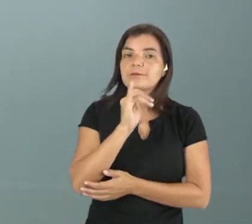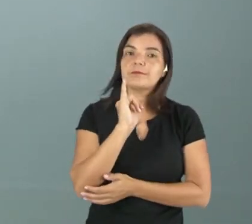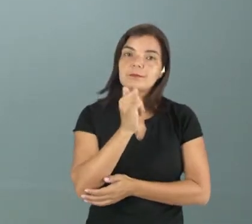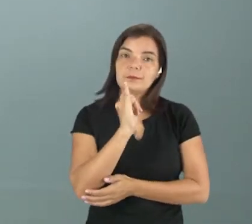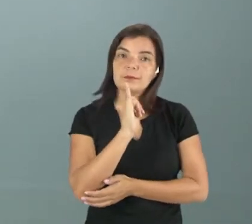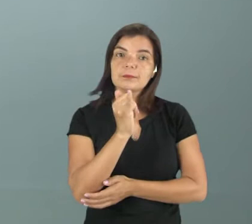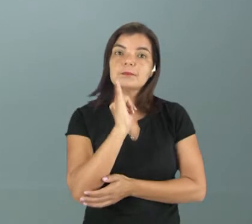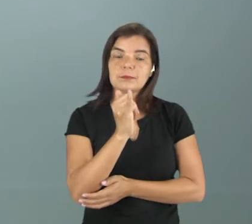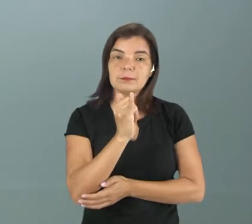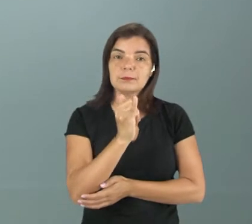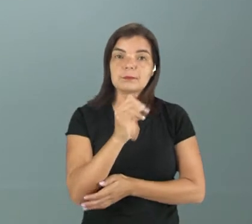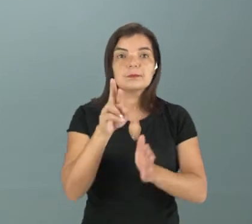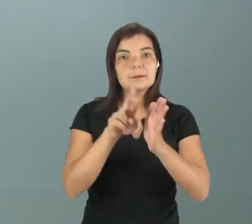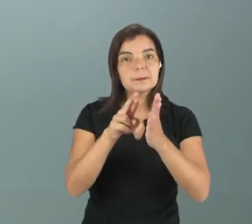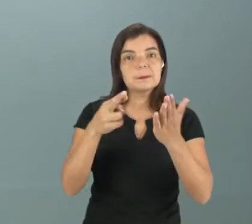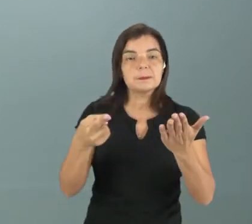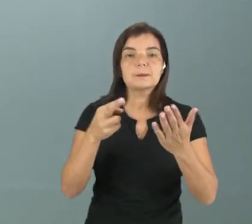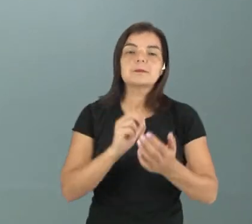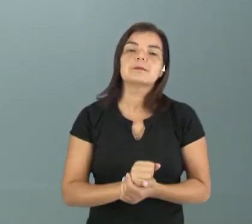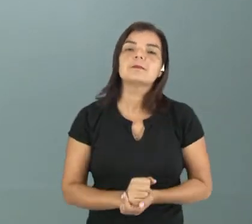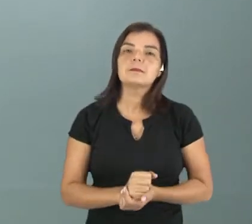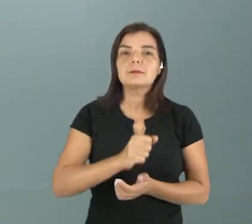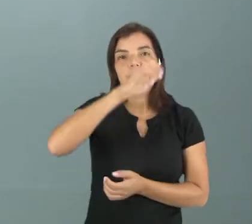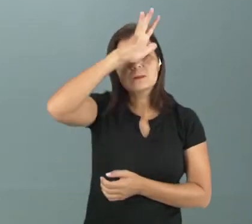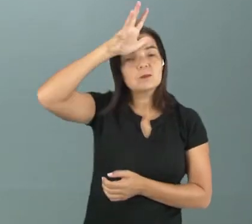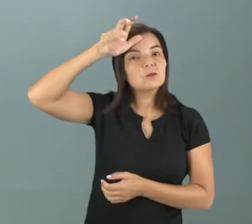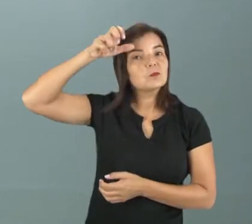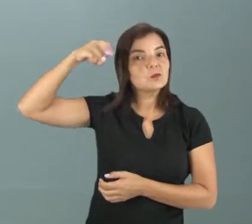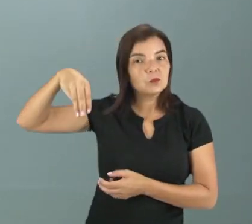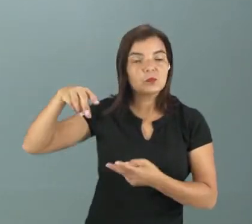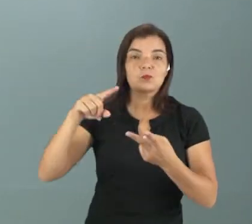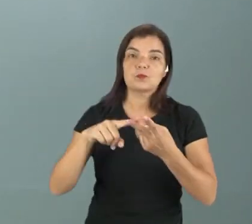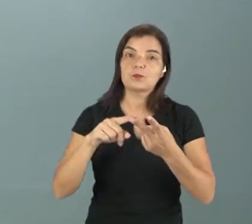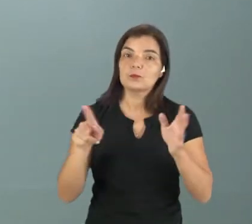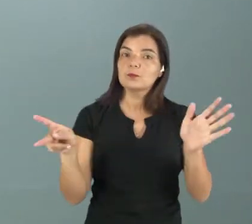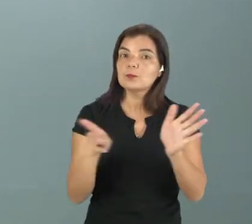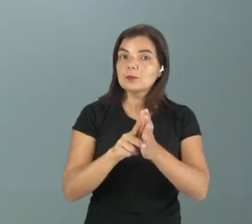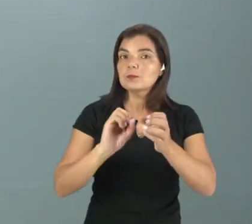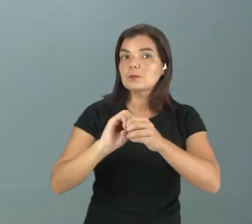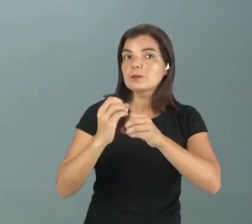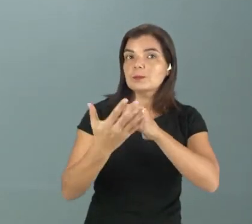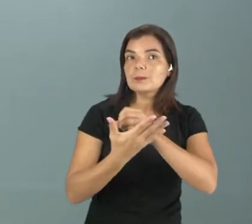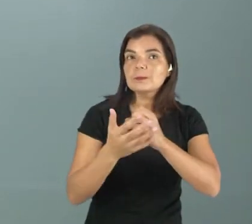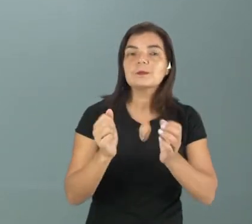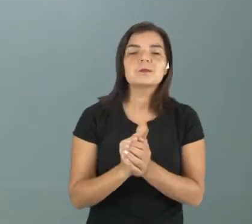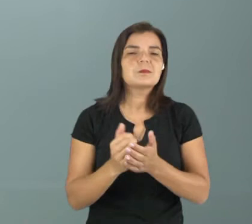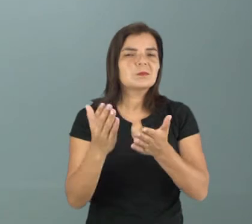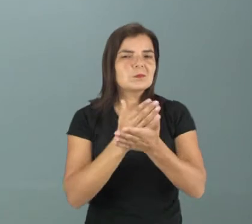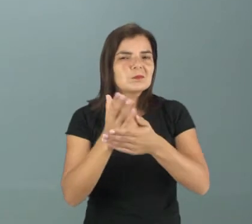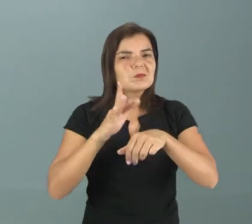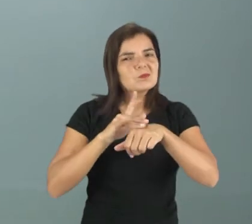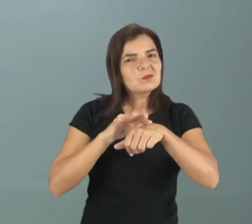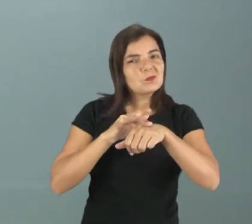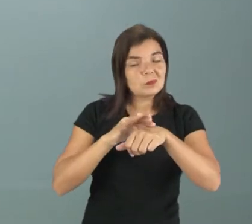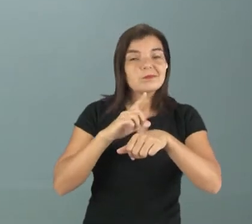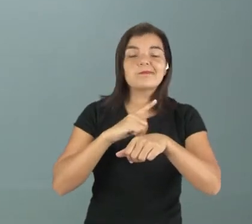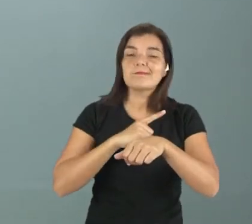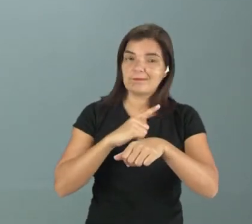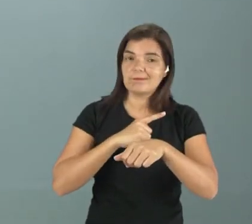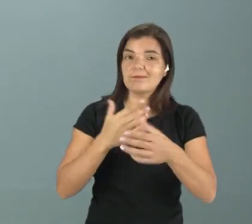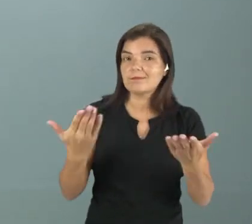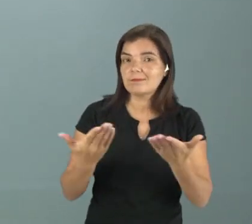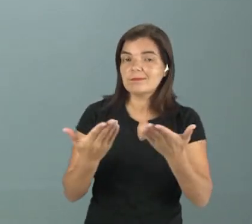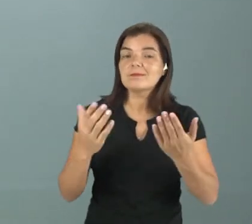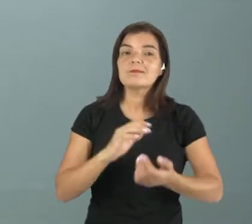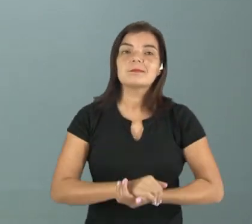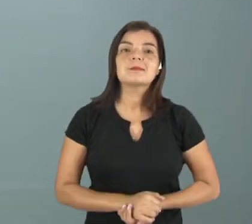notícias dadas em revistas sobre a Amazônia, sobre o próprio coronavírus, sobre algumas doenças que a gente tem passado